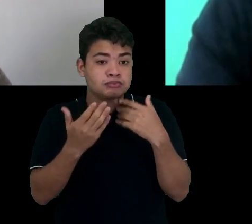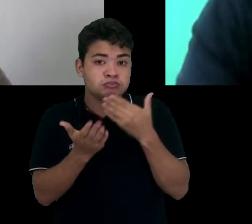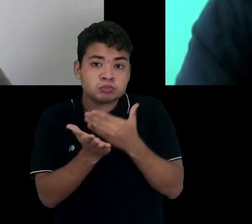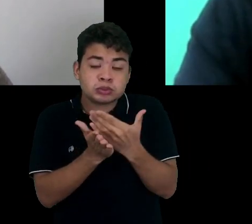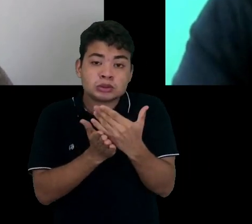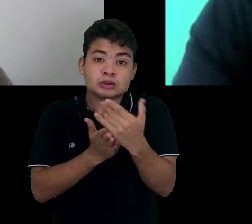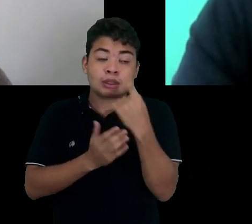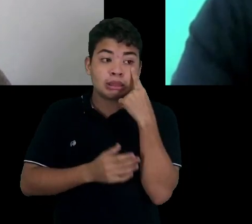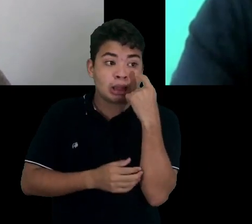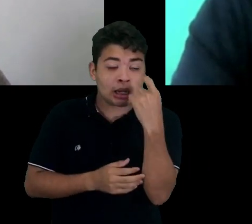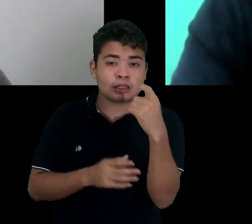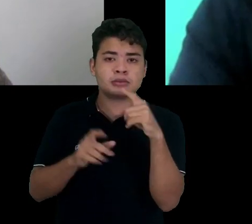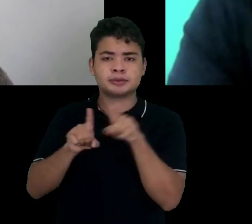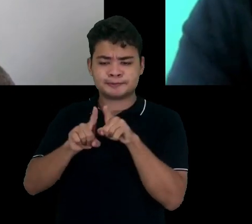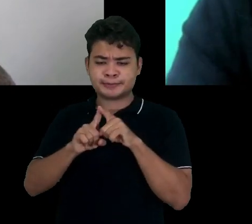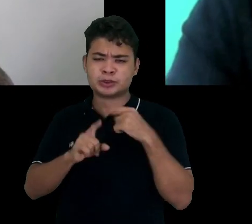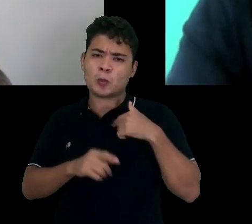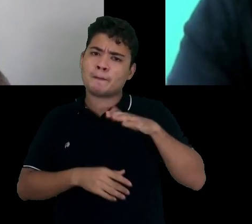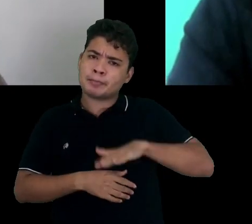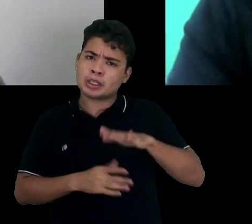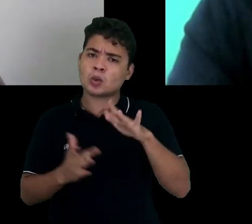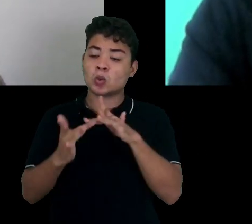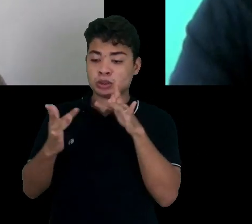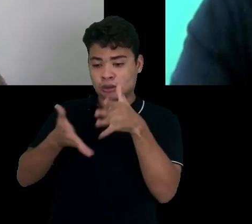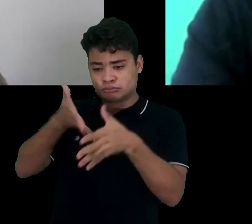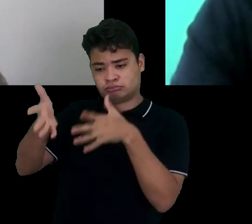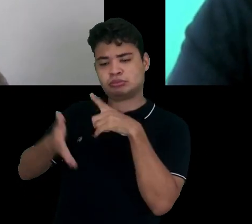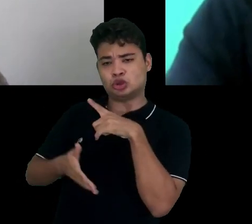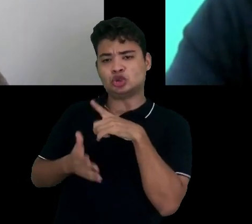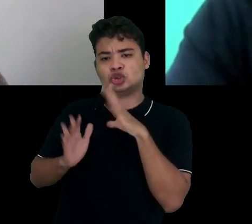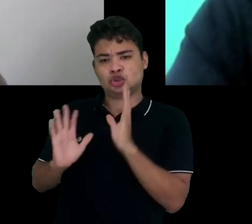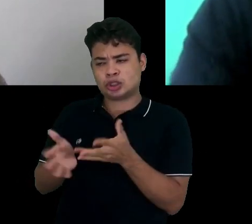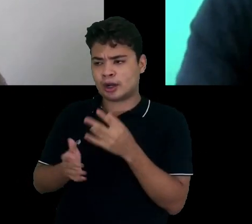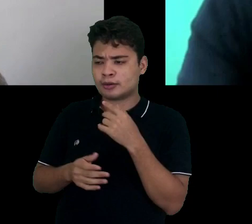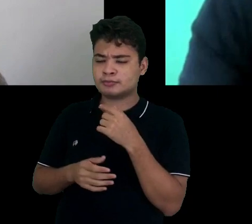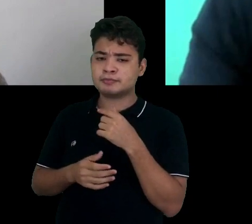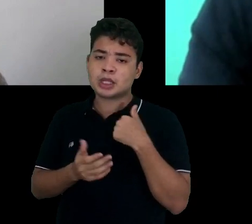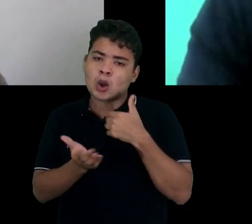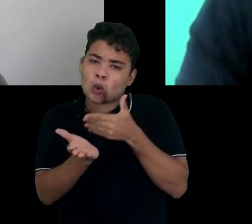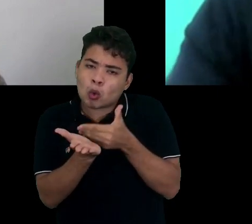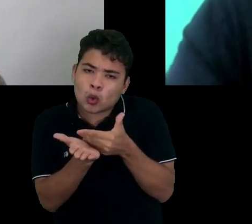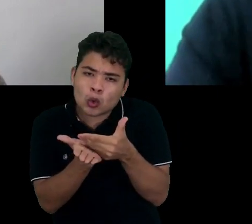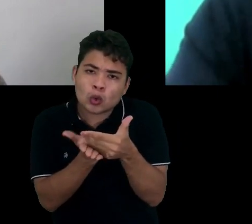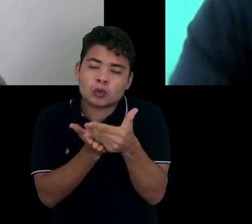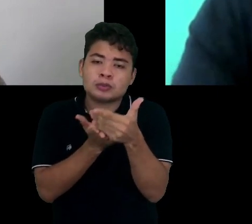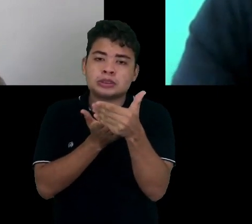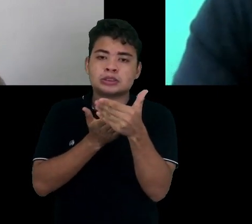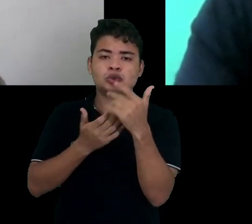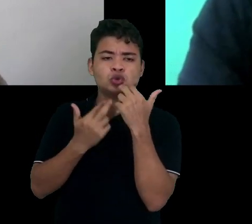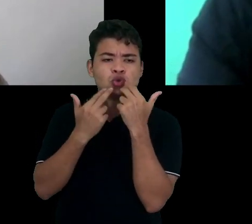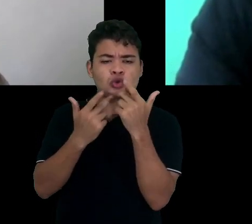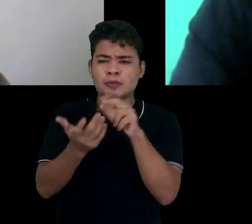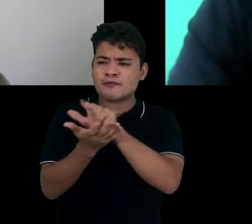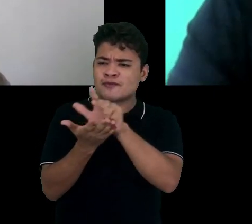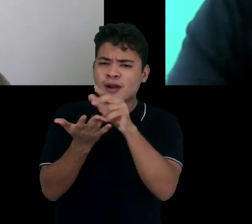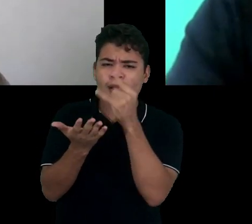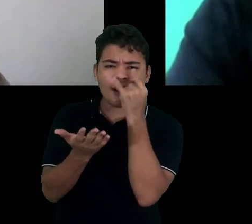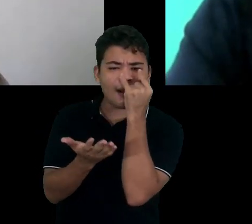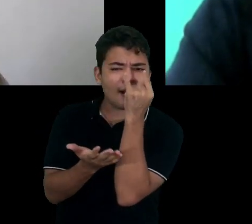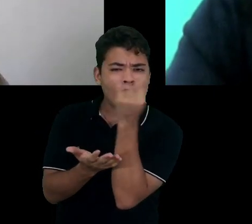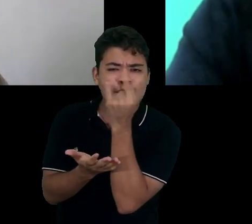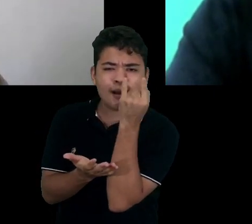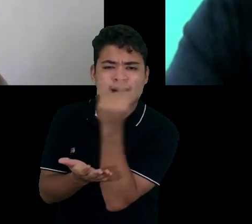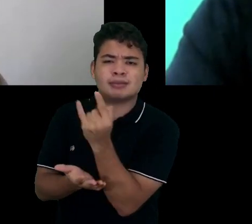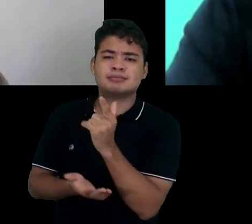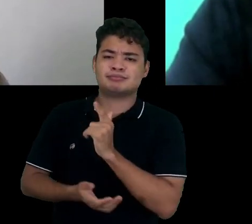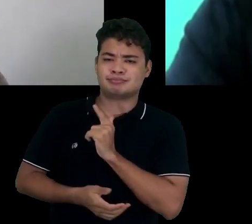a ter interesse, tive contato com língua de sinais ainda bem pequeno, e aí onde foi começando esse fascínio por